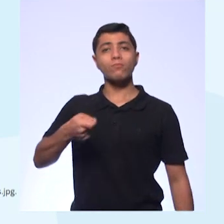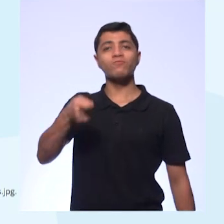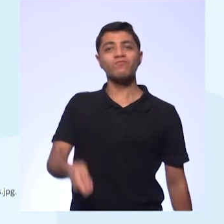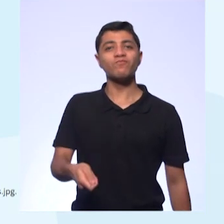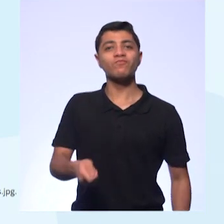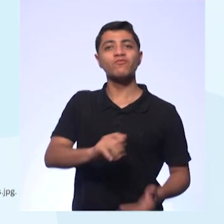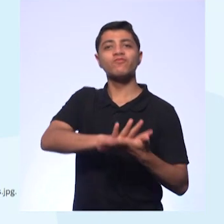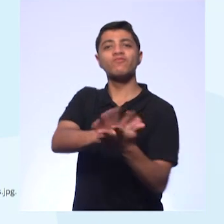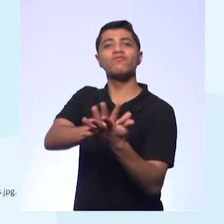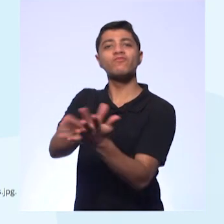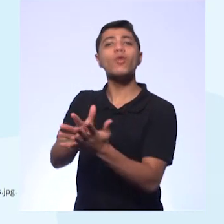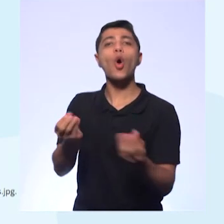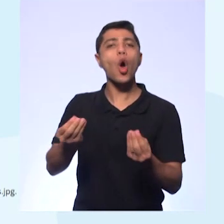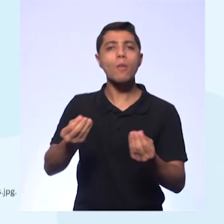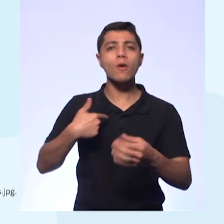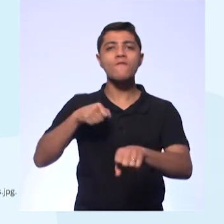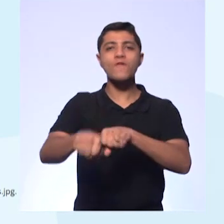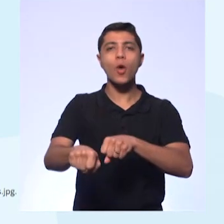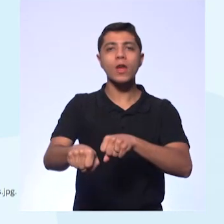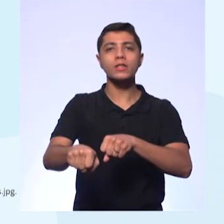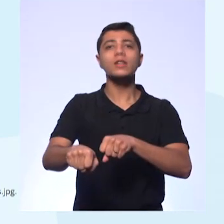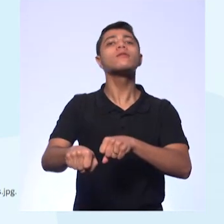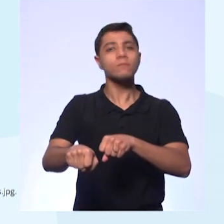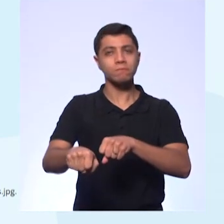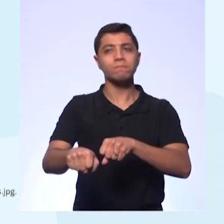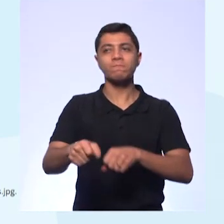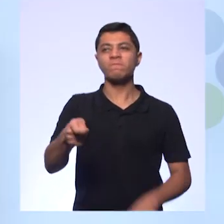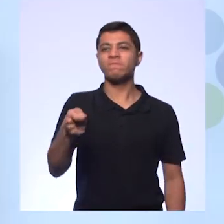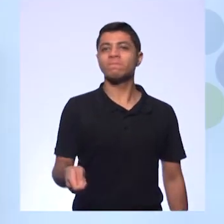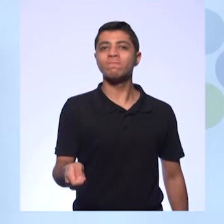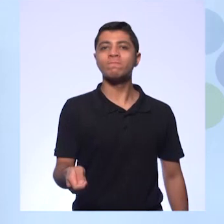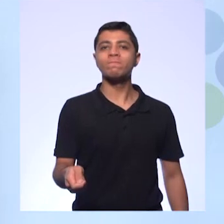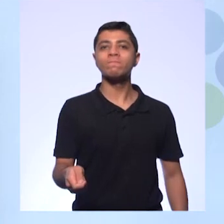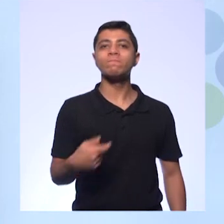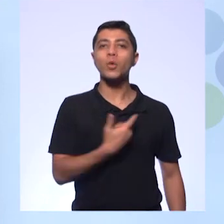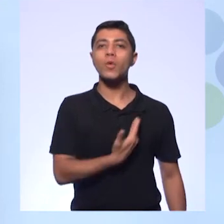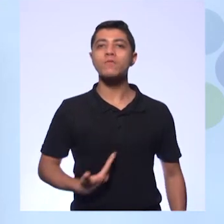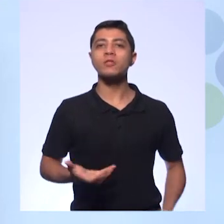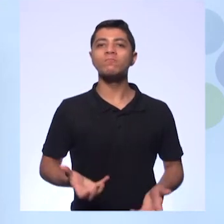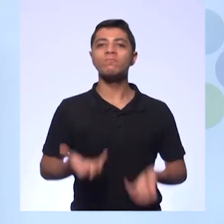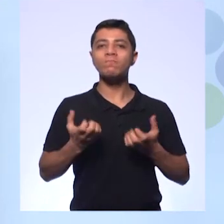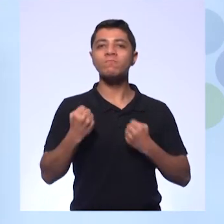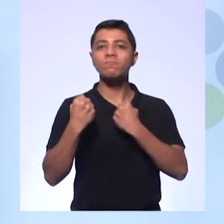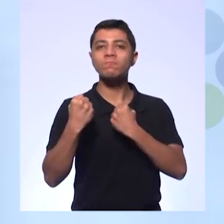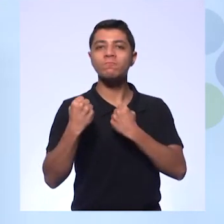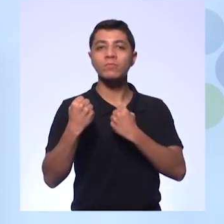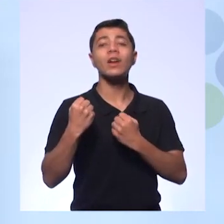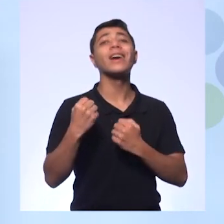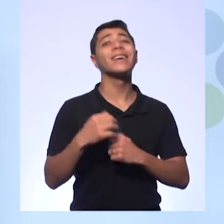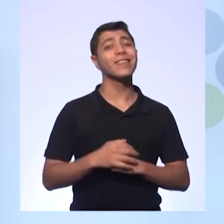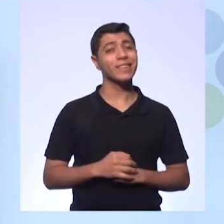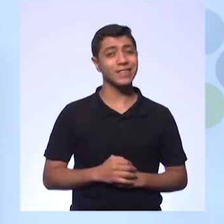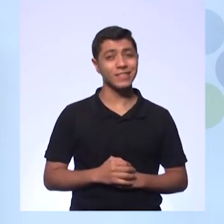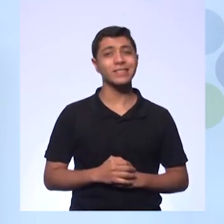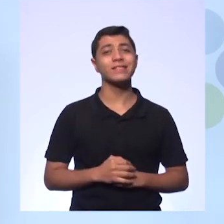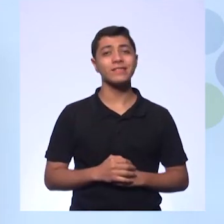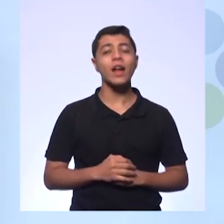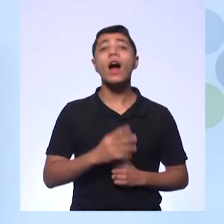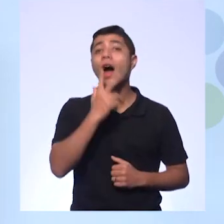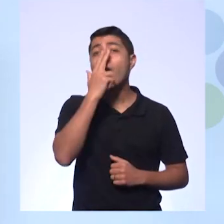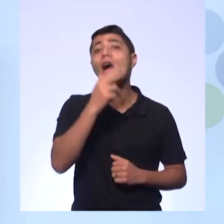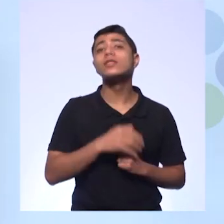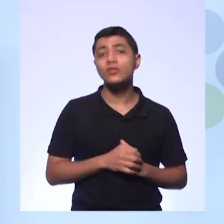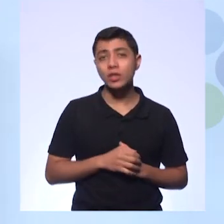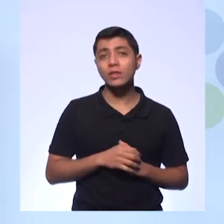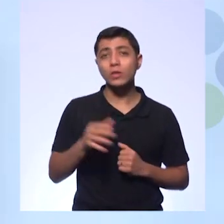da violência, tá? O que vocês acham que deve ter acontecido aí? Será que o pessoal falou assim, é isso mesmo, girondino bom é